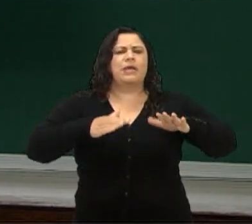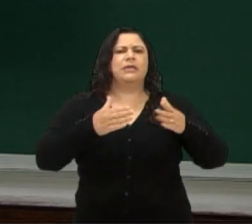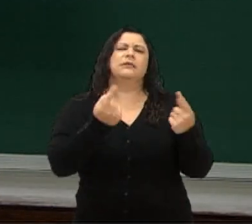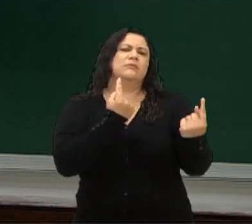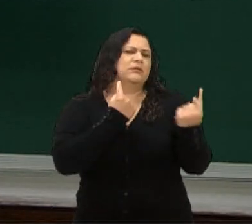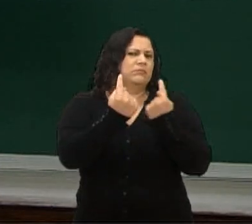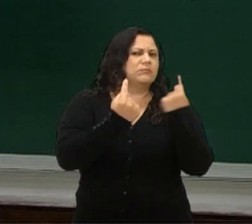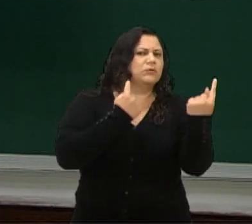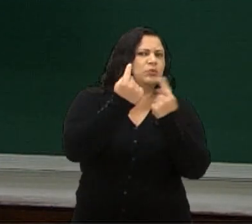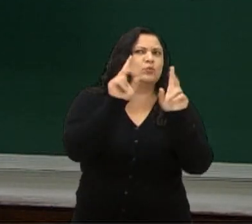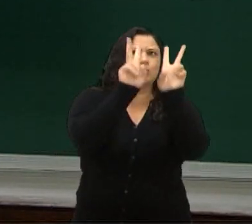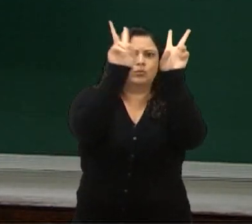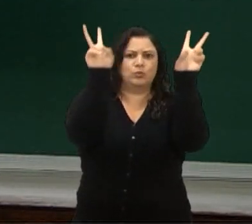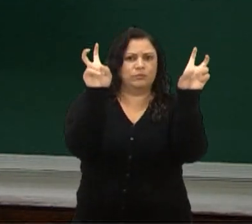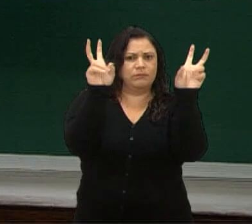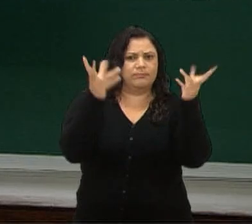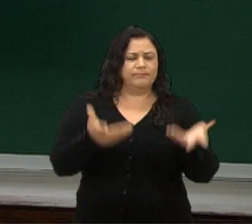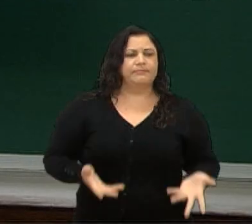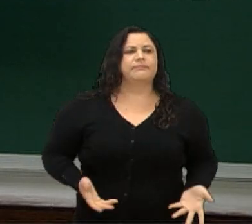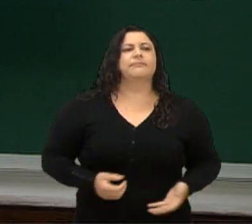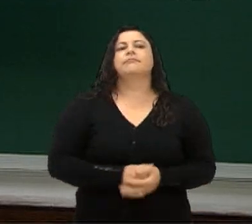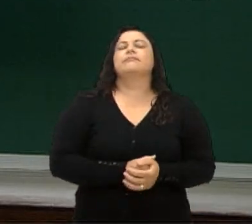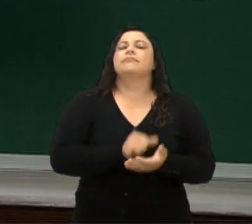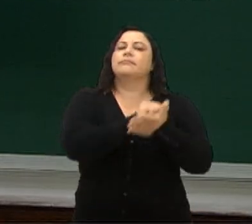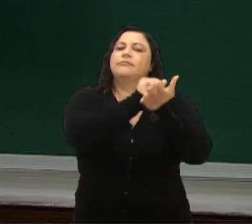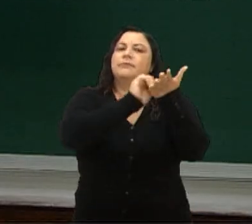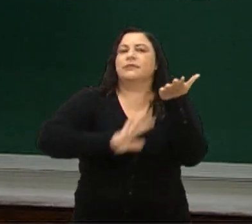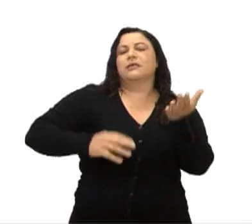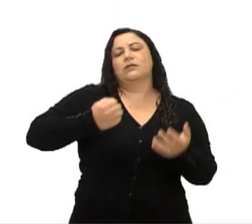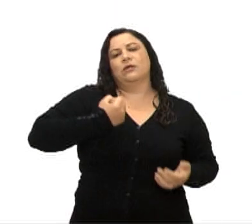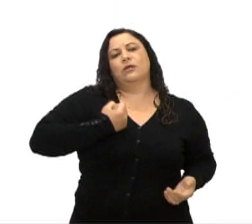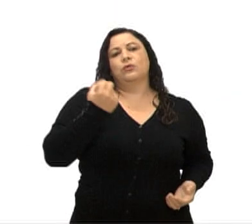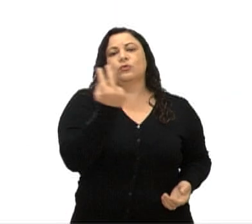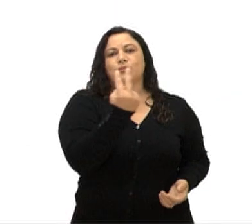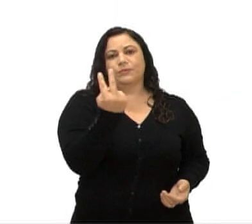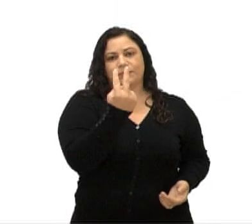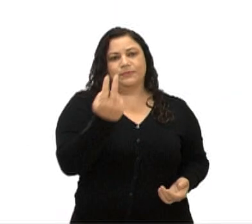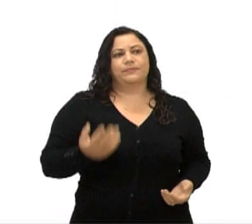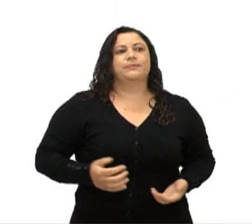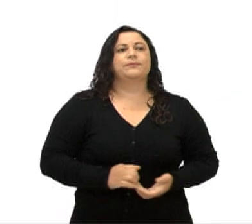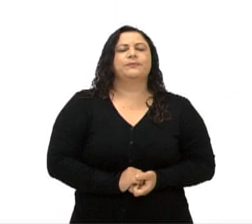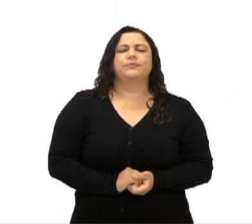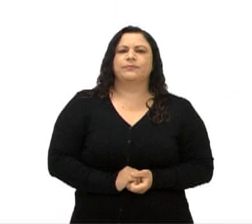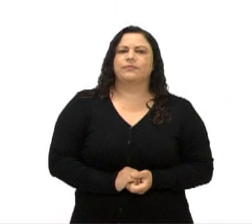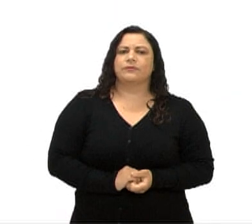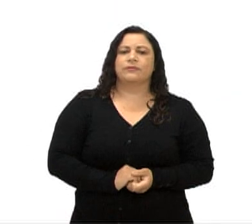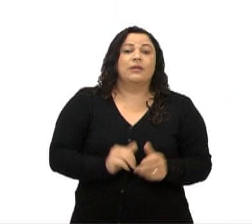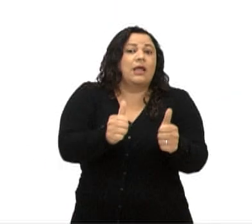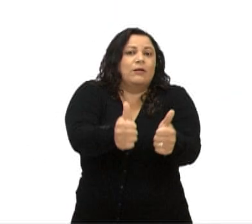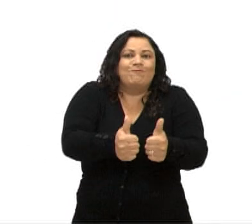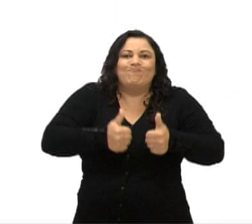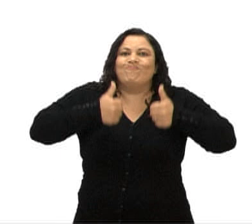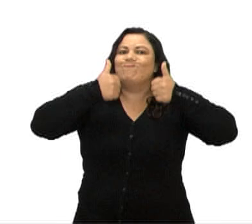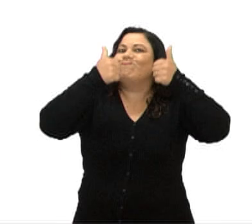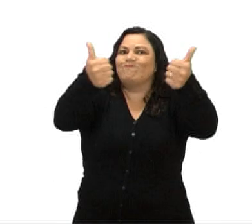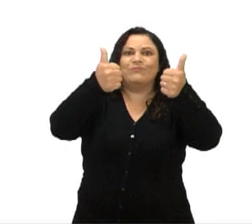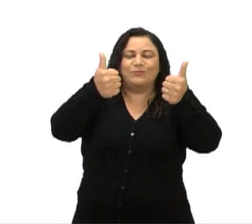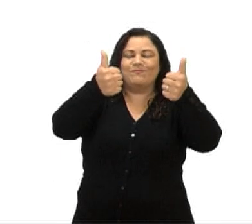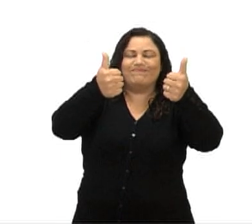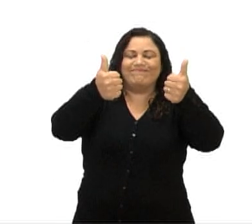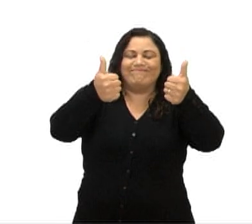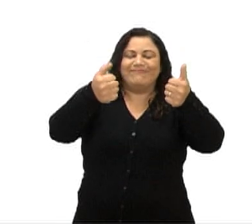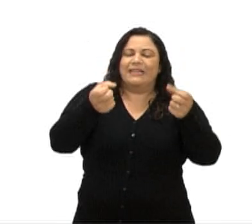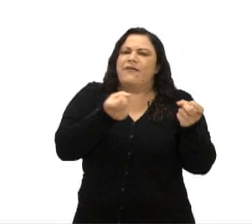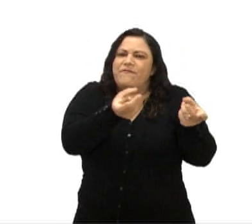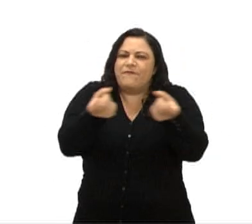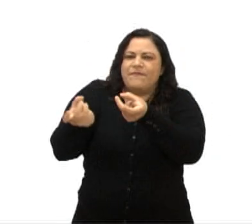Legal isso, né? Vamos para a atividade 2 agora. Ó, é um sucesso de bilheteria, muito